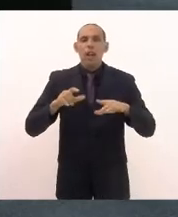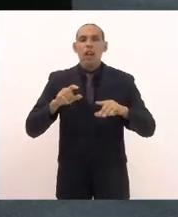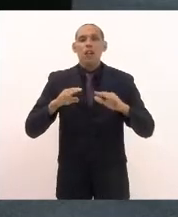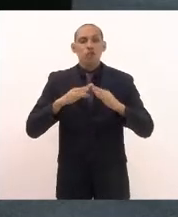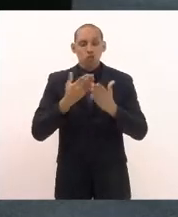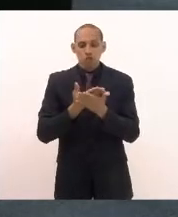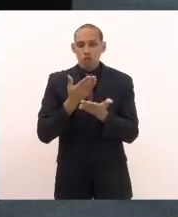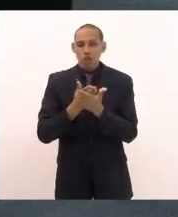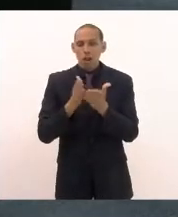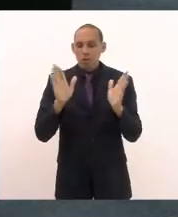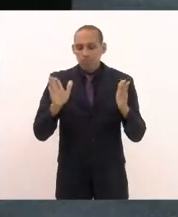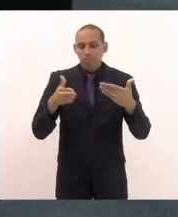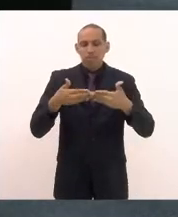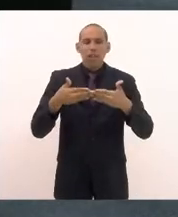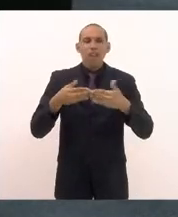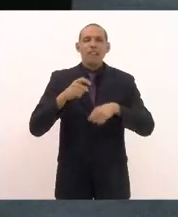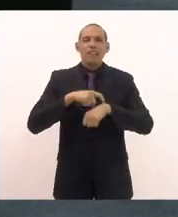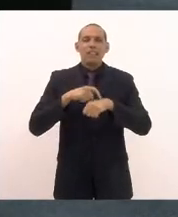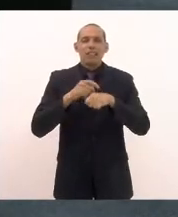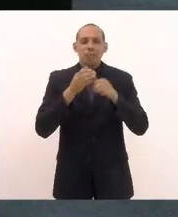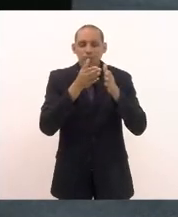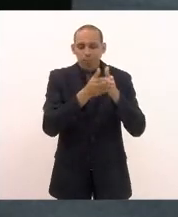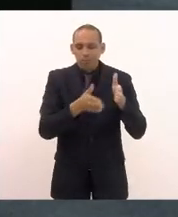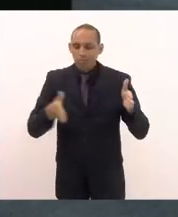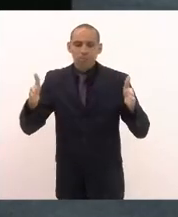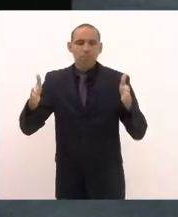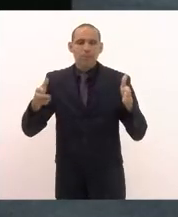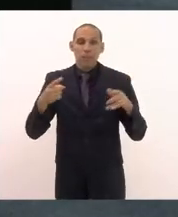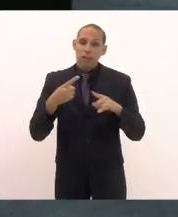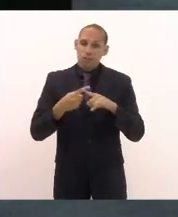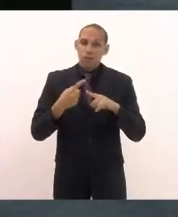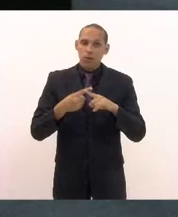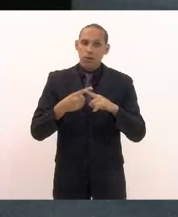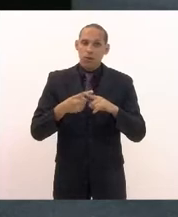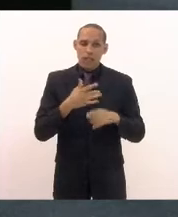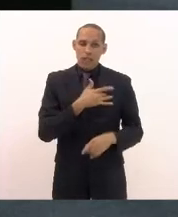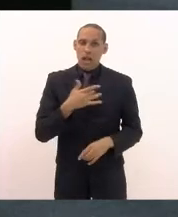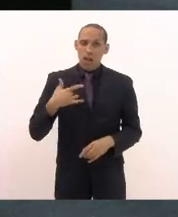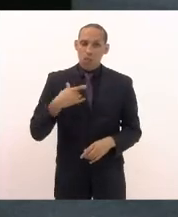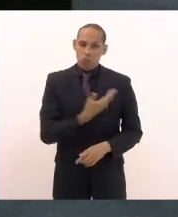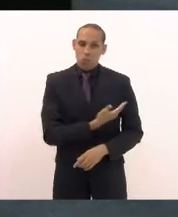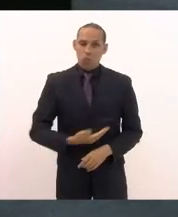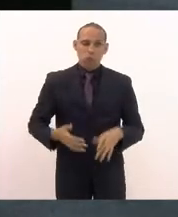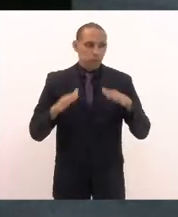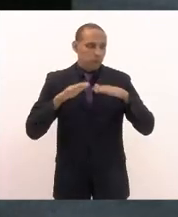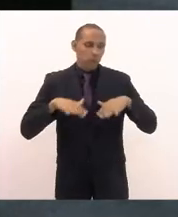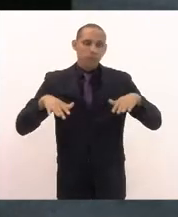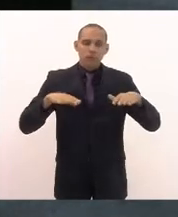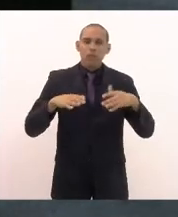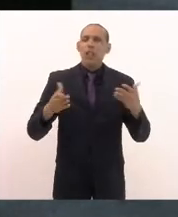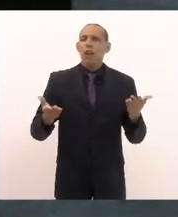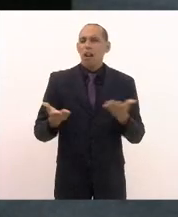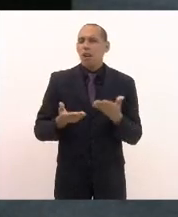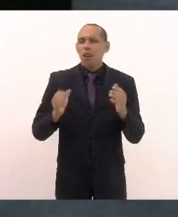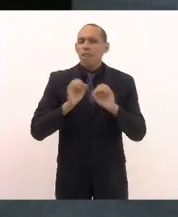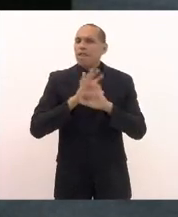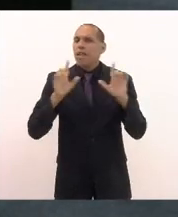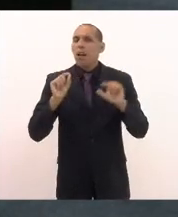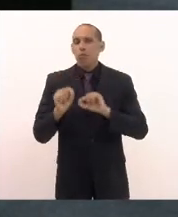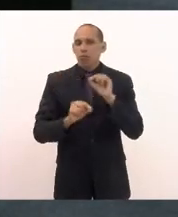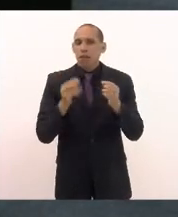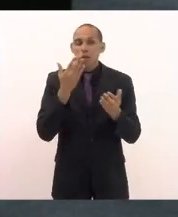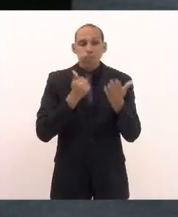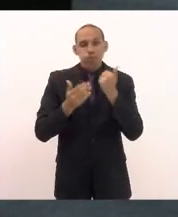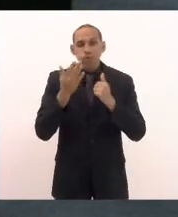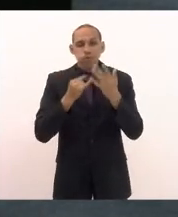um longo período fechadas por questões de saúde pública, e isso reforçou a importância da escola na alimentação